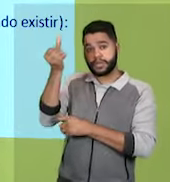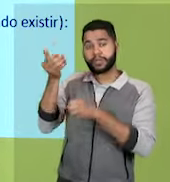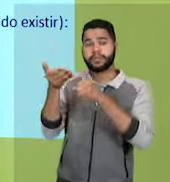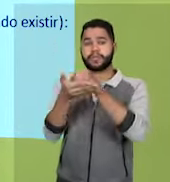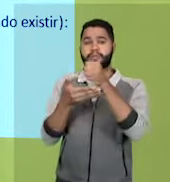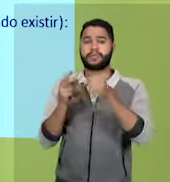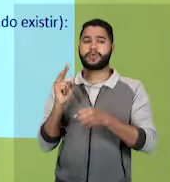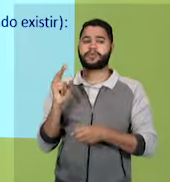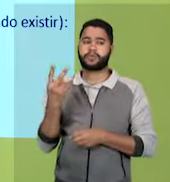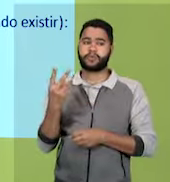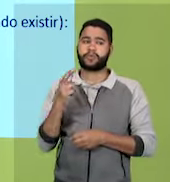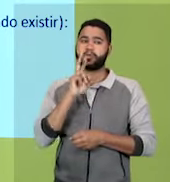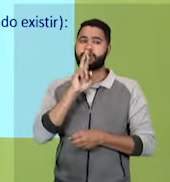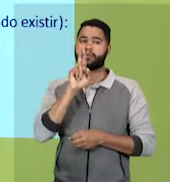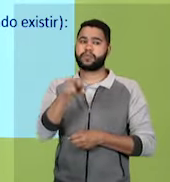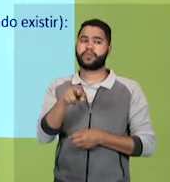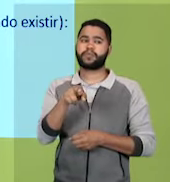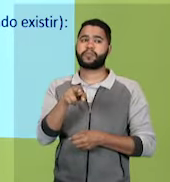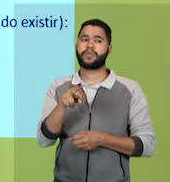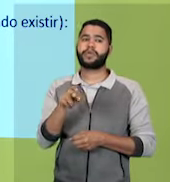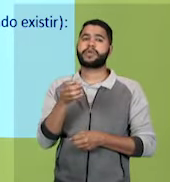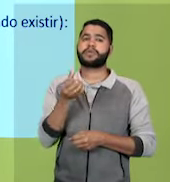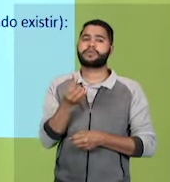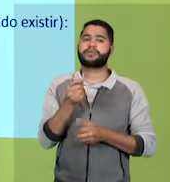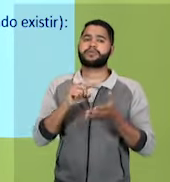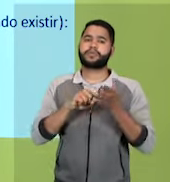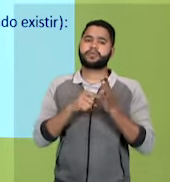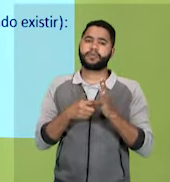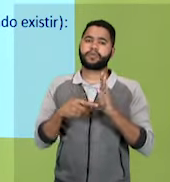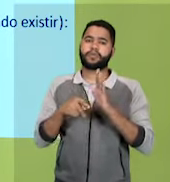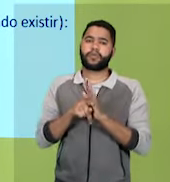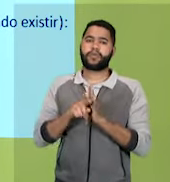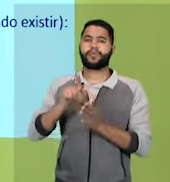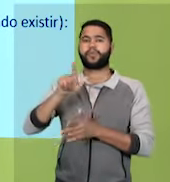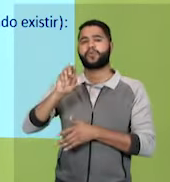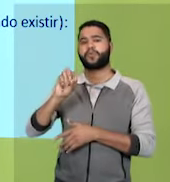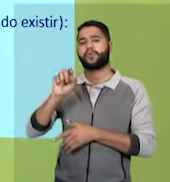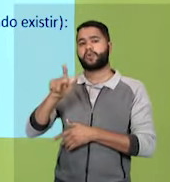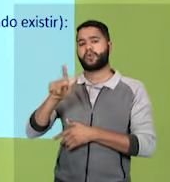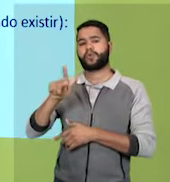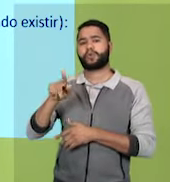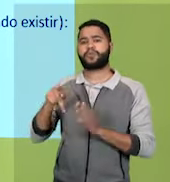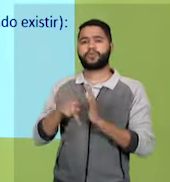Então, o resultado vai ser 6 vezes o logaritmo de